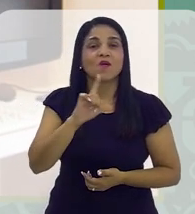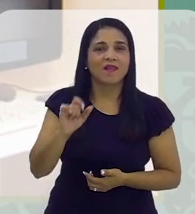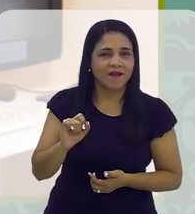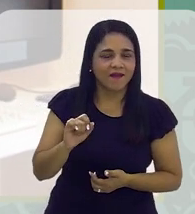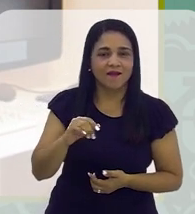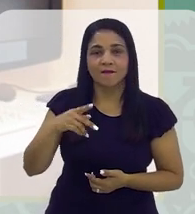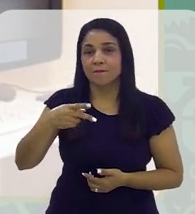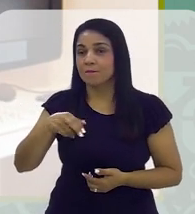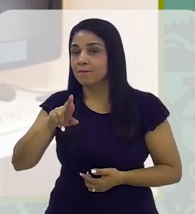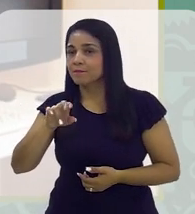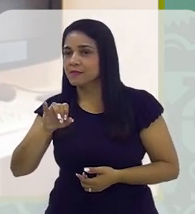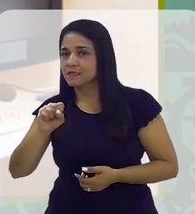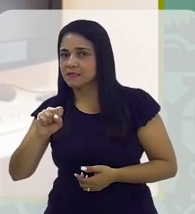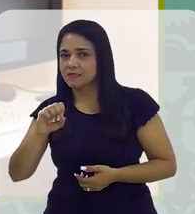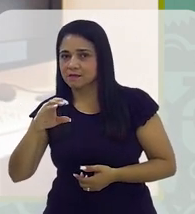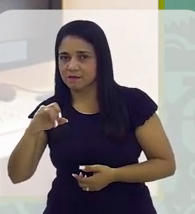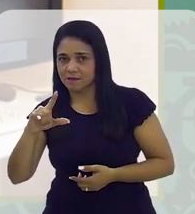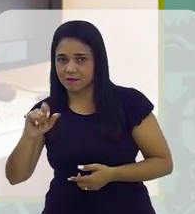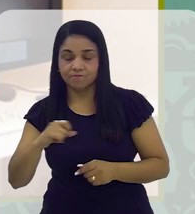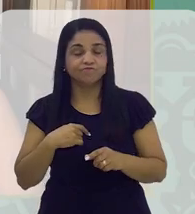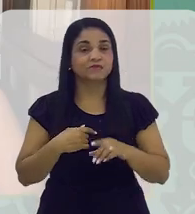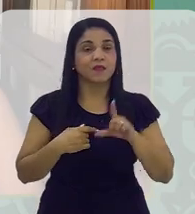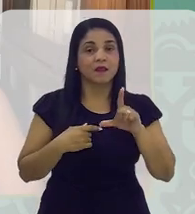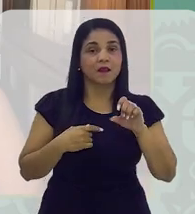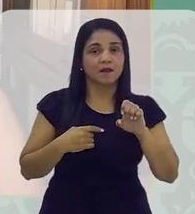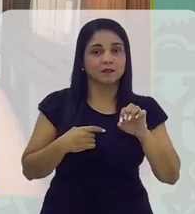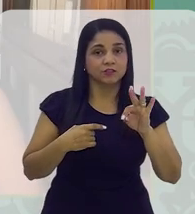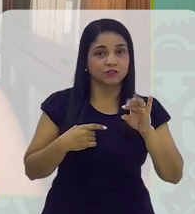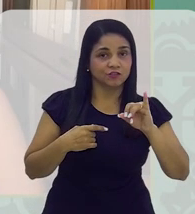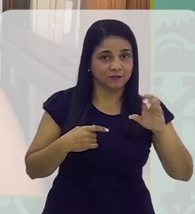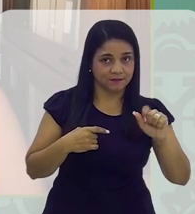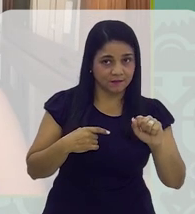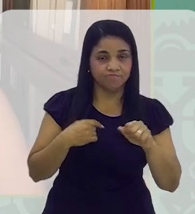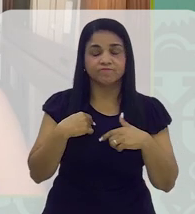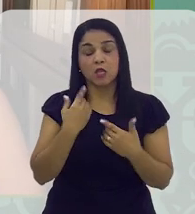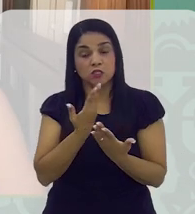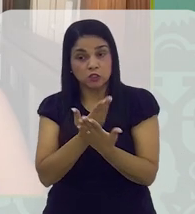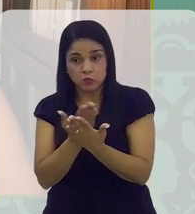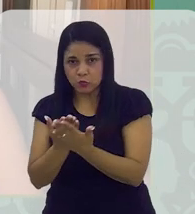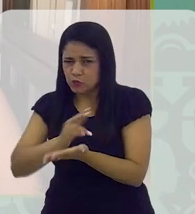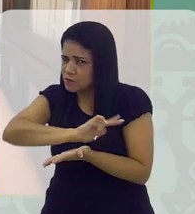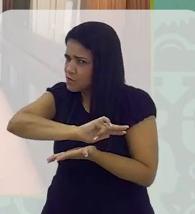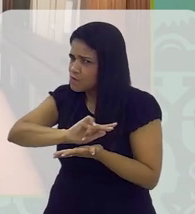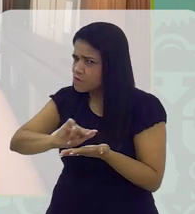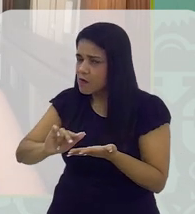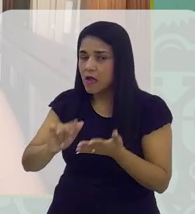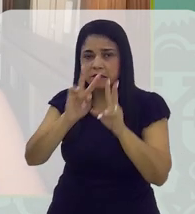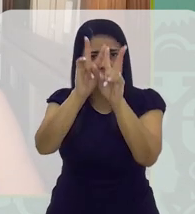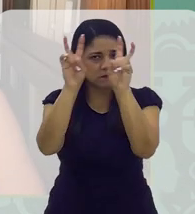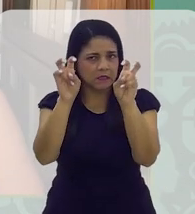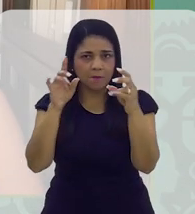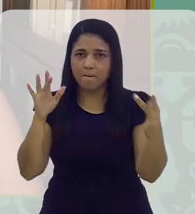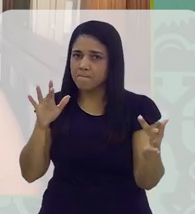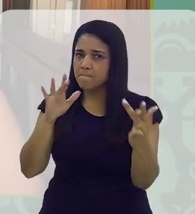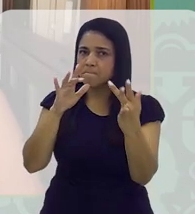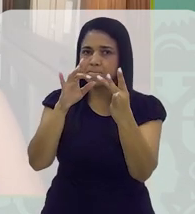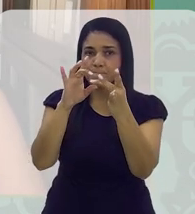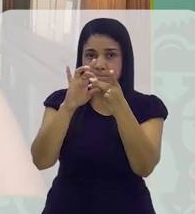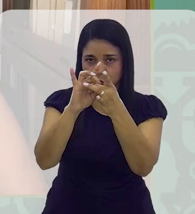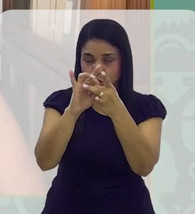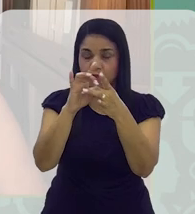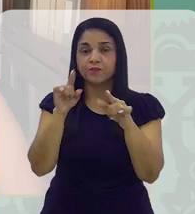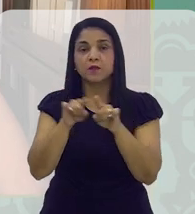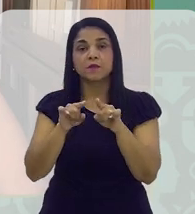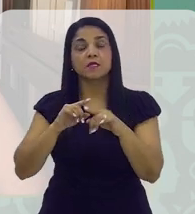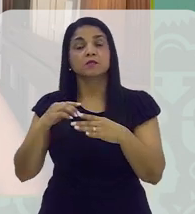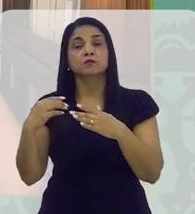Olá, Priscila. Olá, Letícia. Olá a todos. Bom, a gente tem feito muitos estudos com relação a esses temas, né?